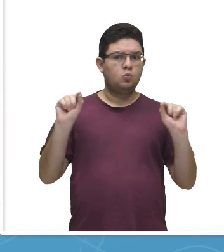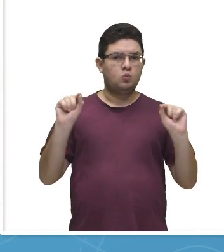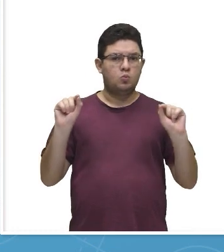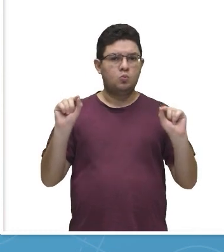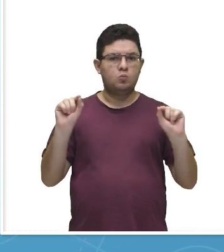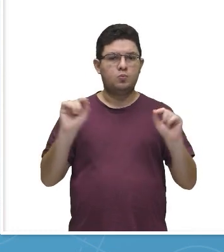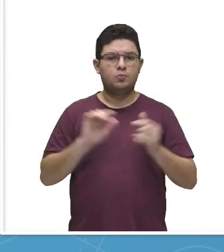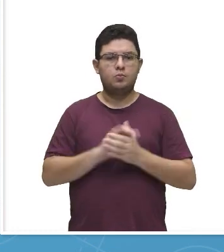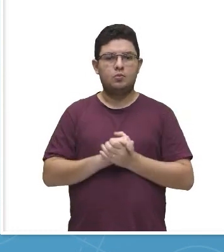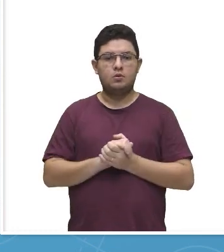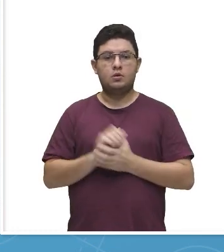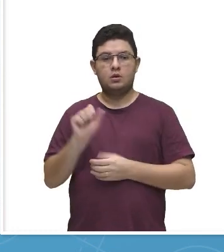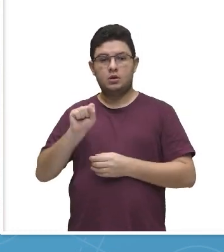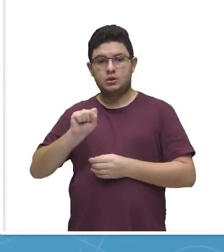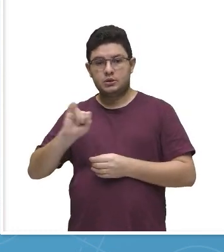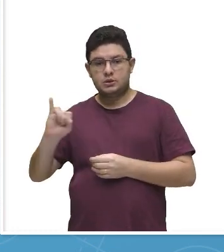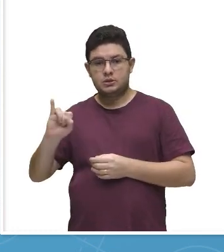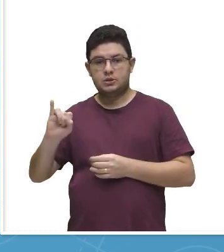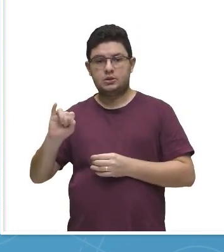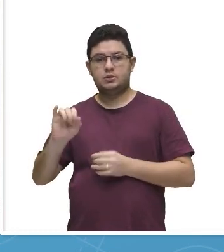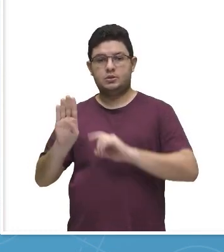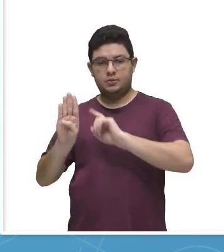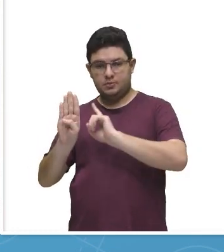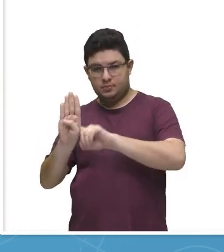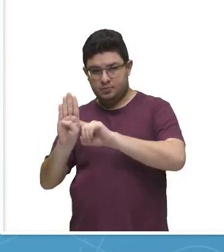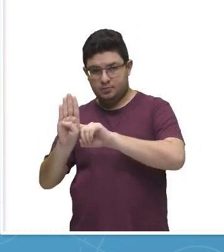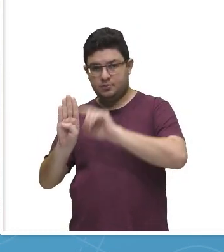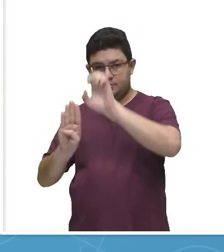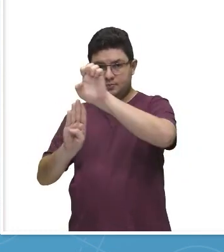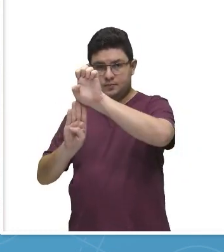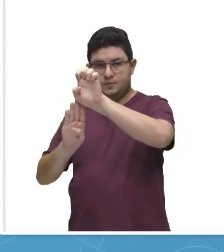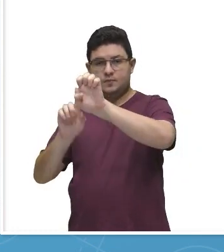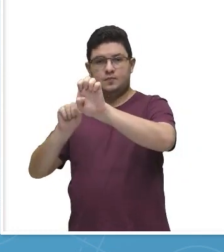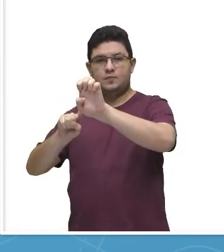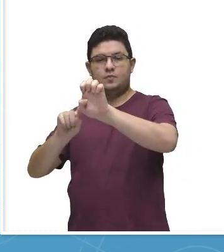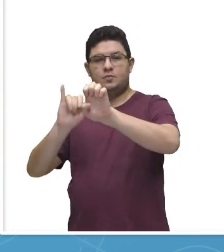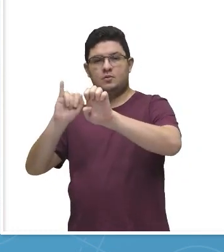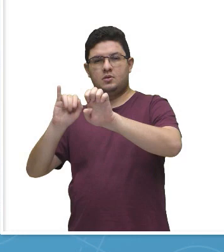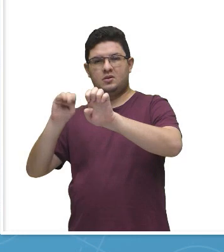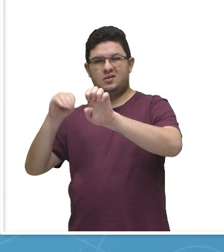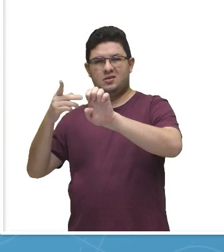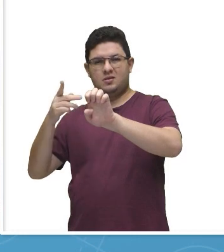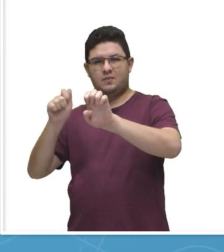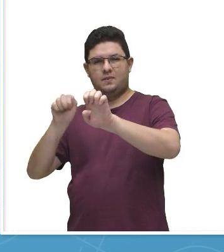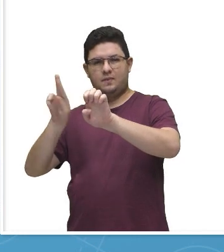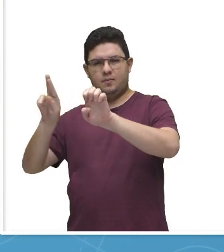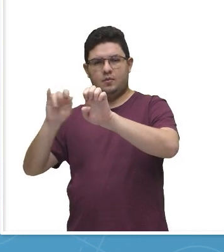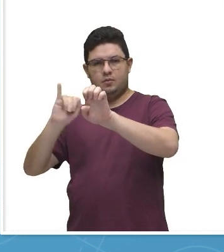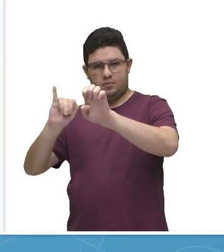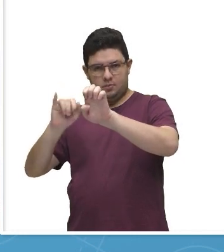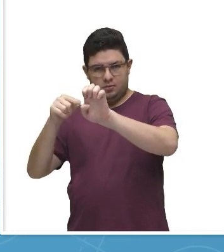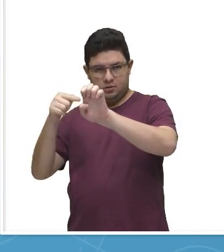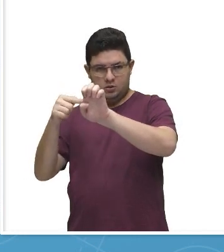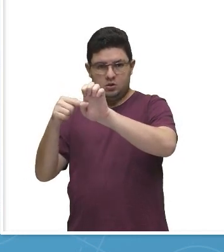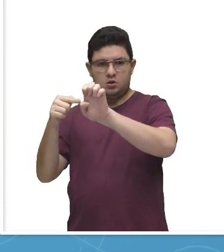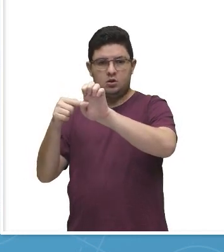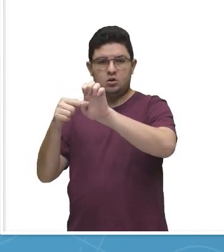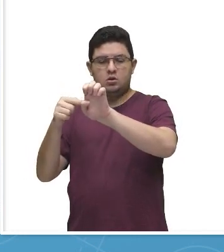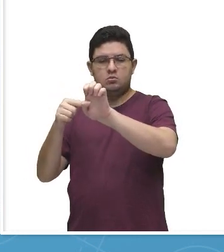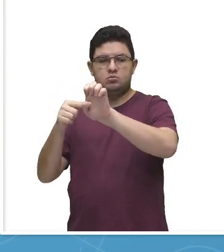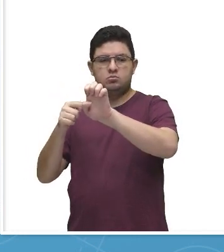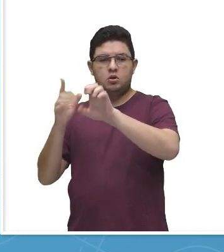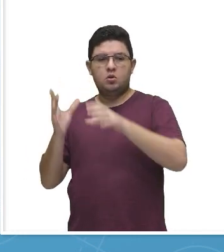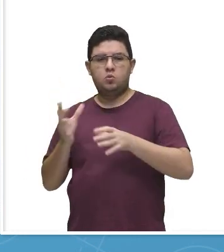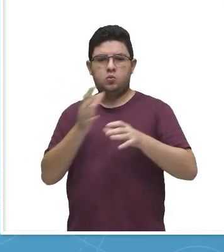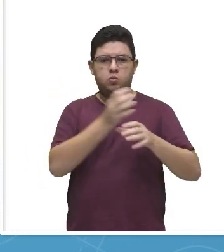Se o expoente for um número ímpar, nesse caso, a potência, ou seja, o resultado